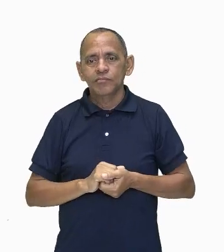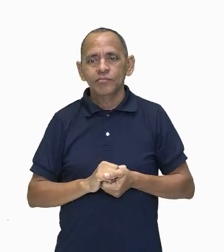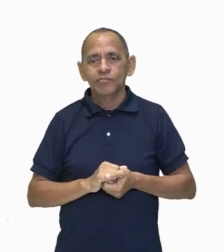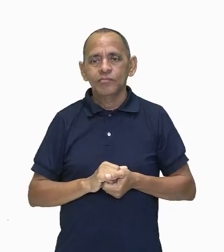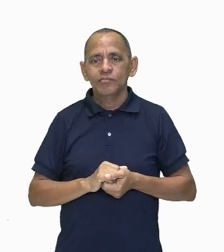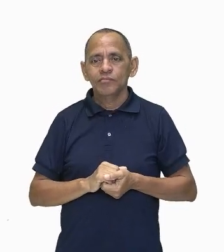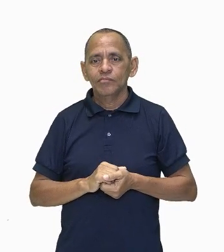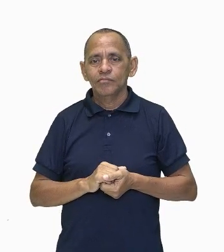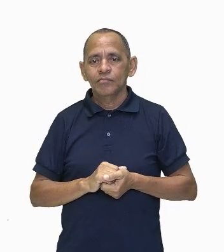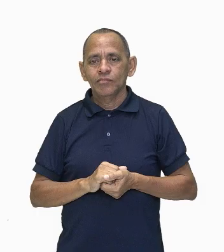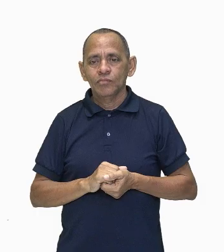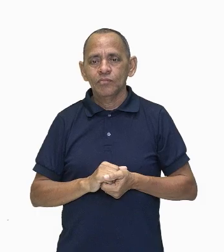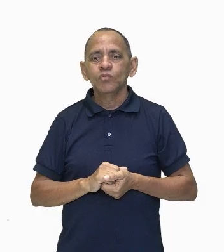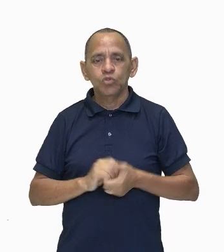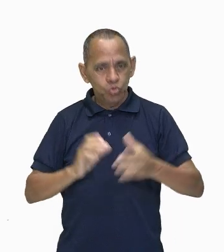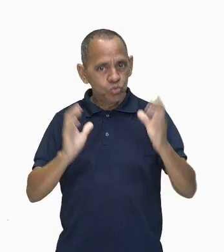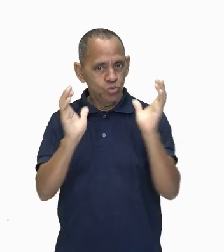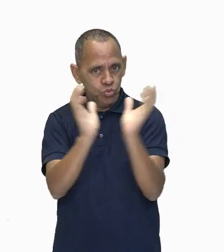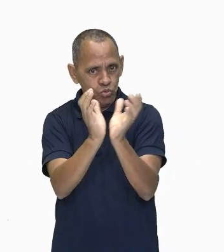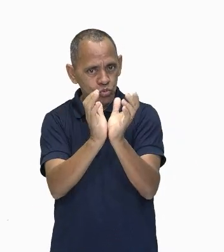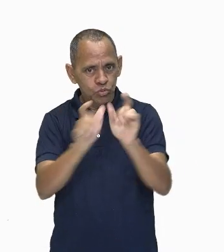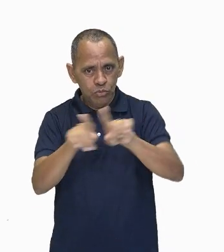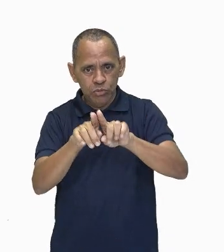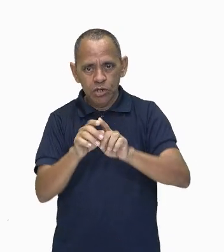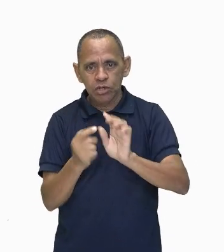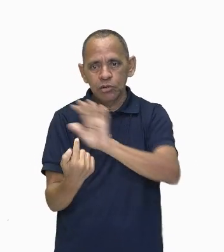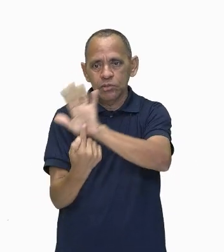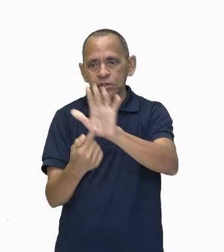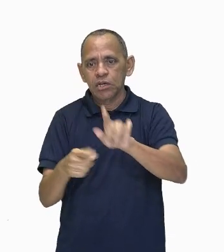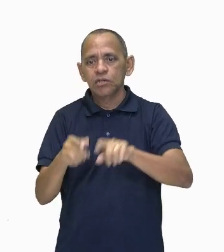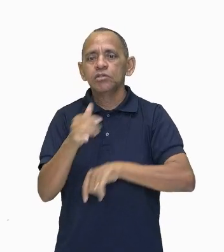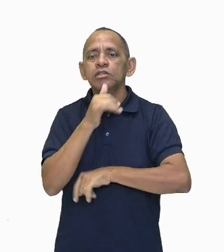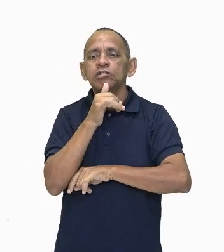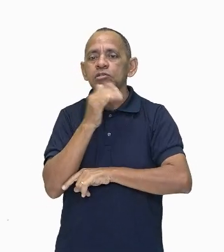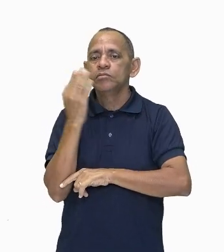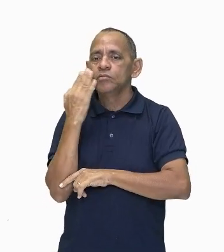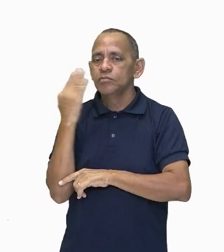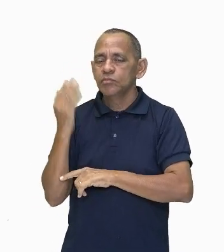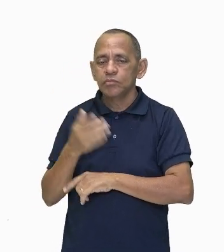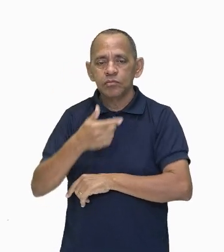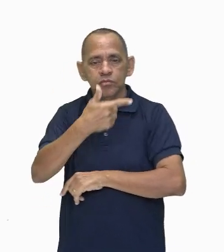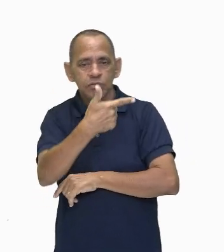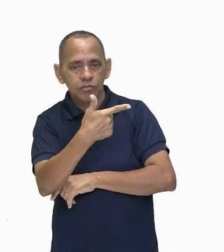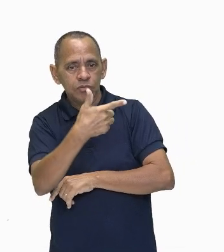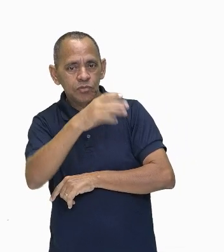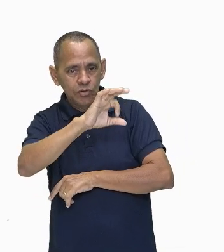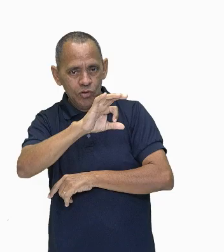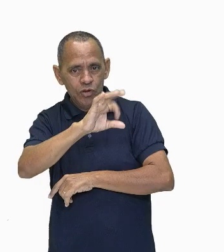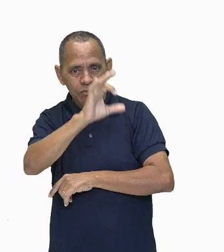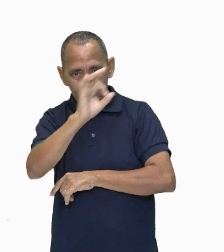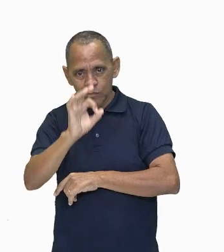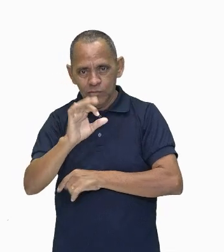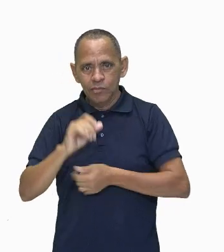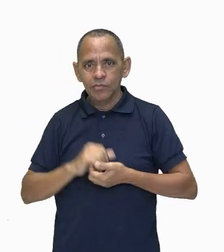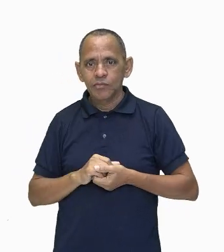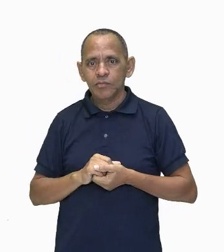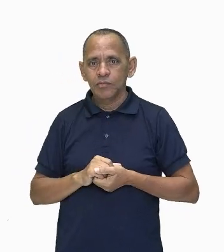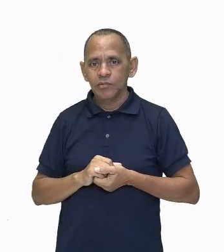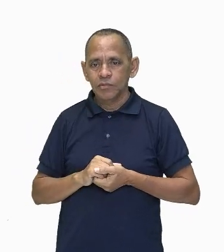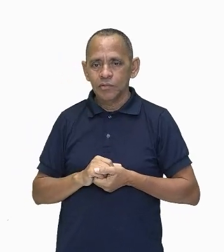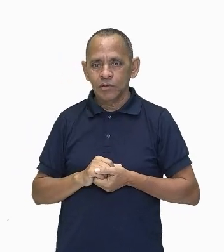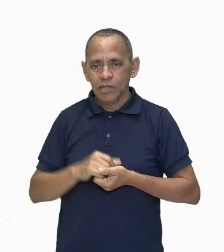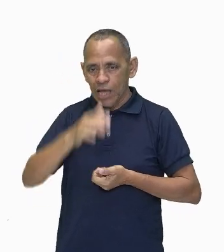dos elementos que estão sendo apresentados, como no caso aí, o 29%, né? Que é essa fatia maior aí da